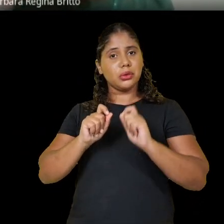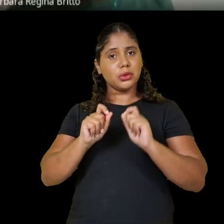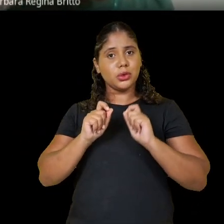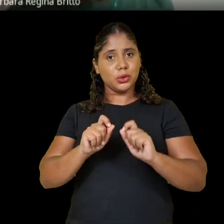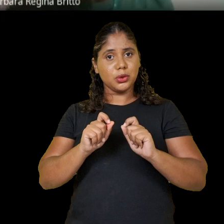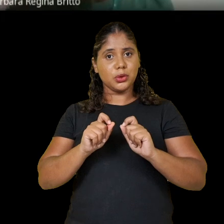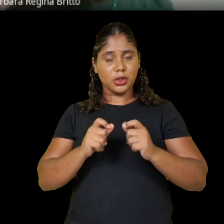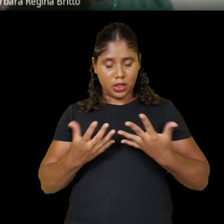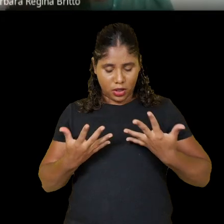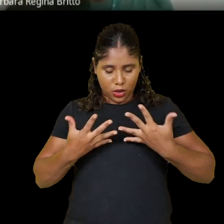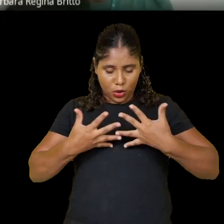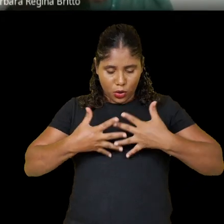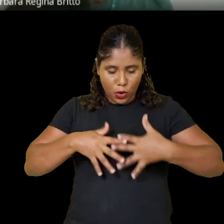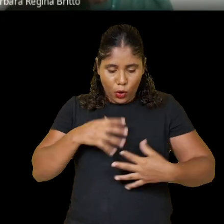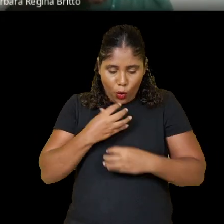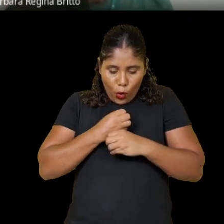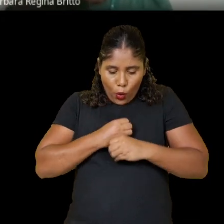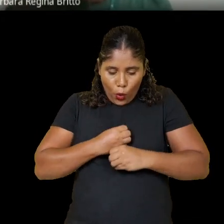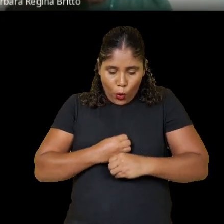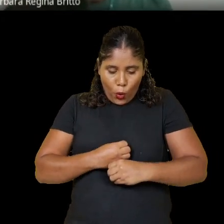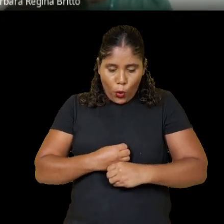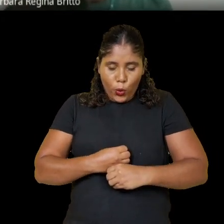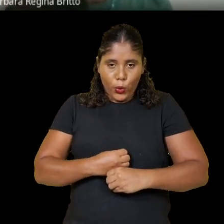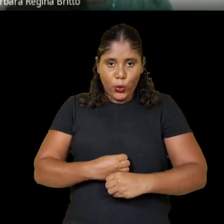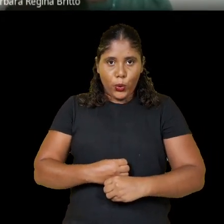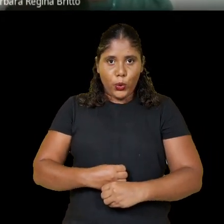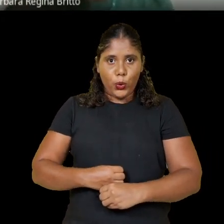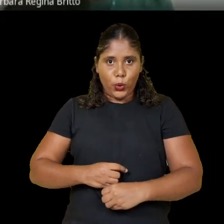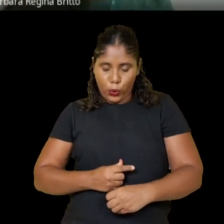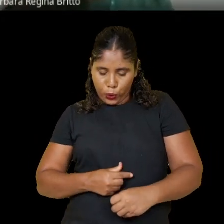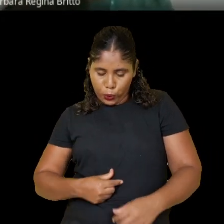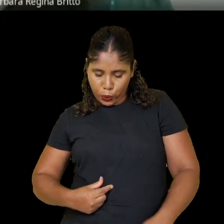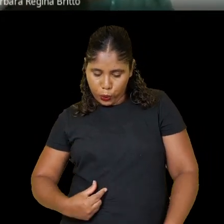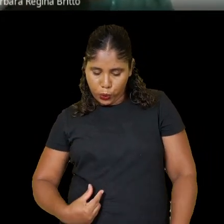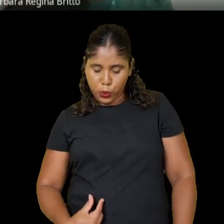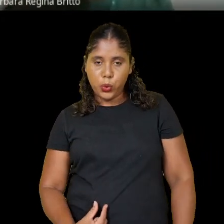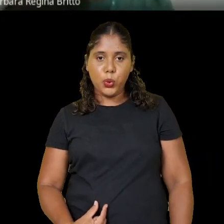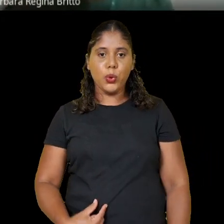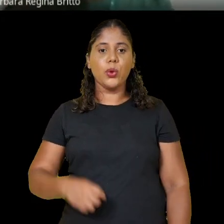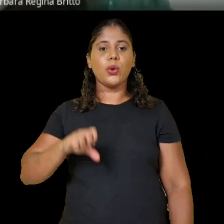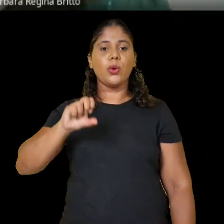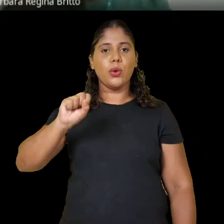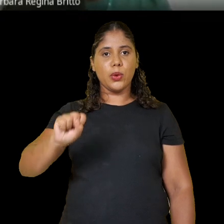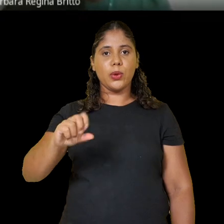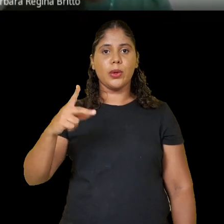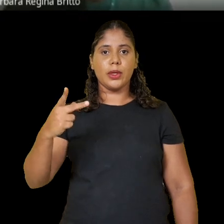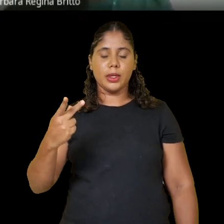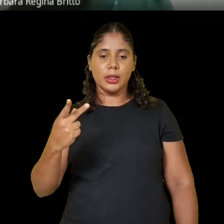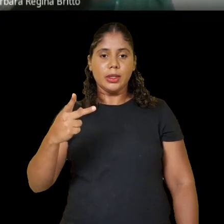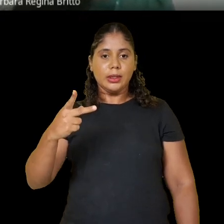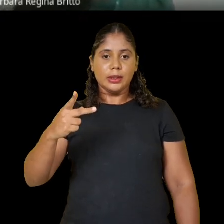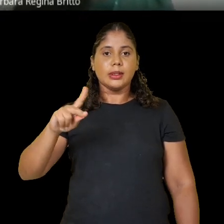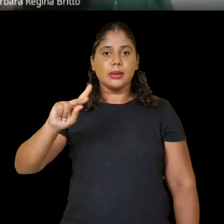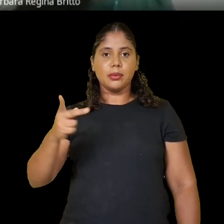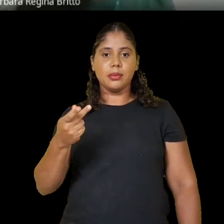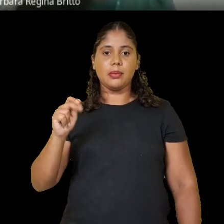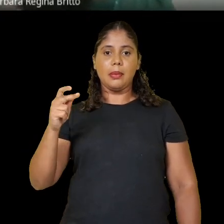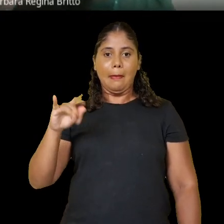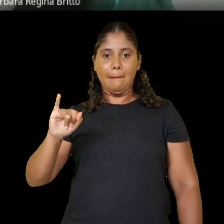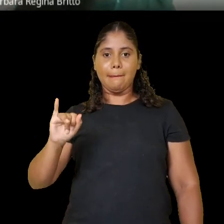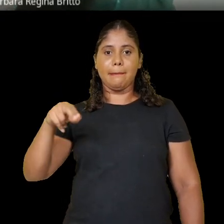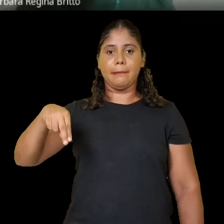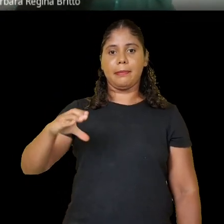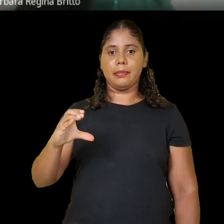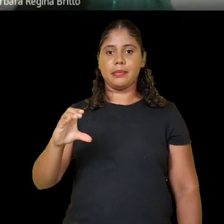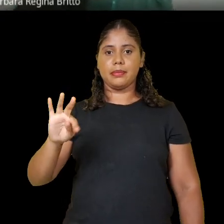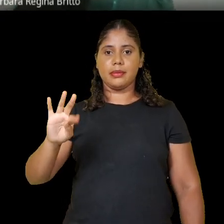estômago, principalmente do esfíncter, né? Do estômago. E aí, quando junto uma gestação